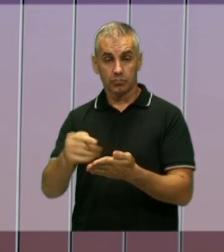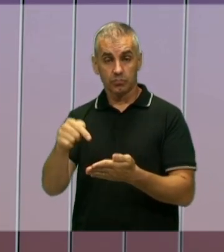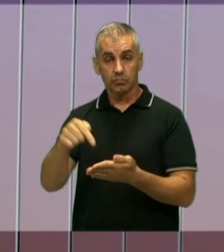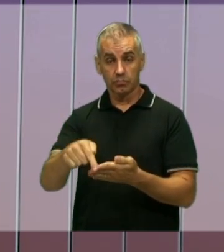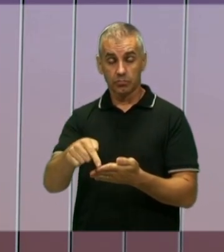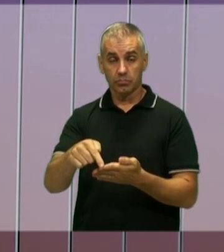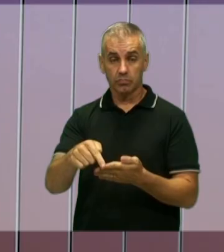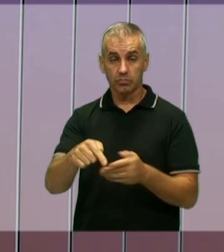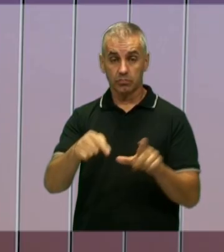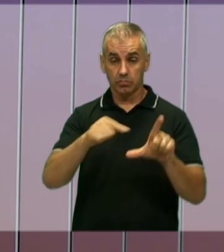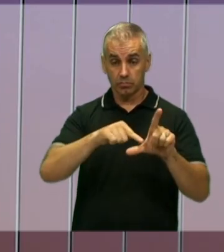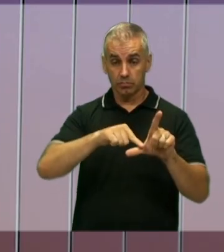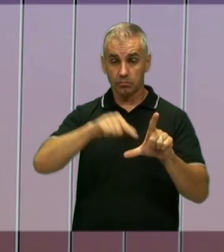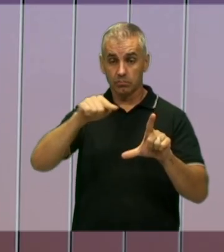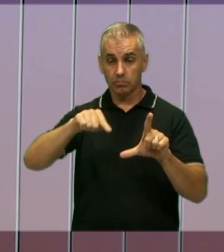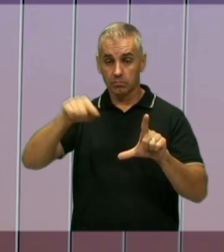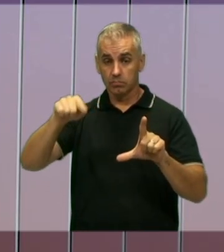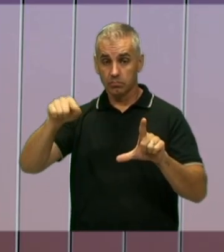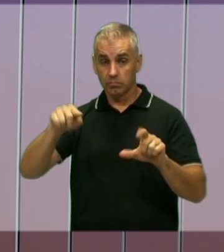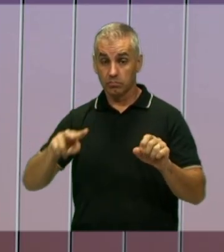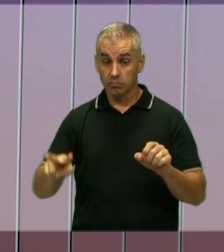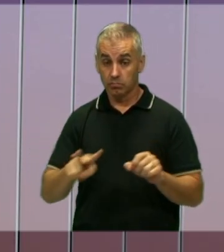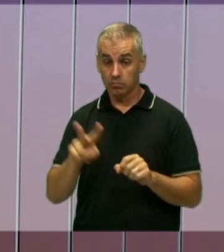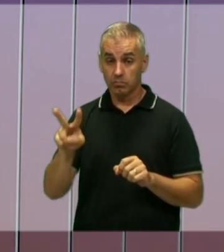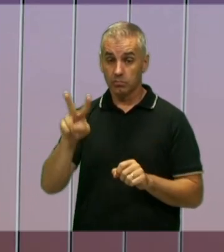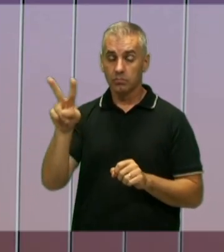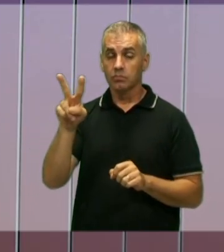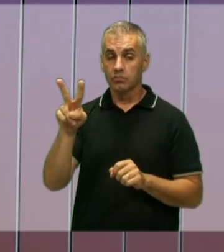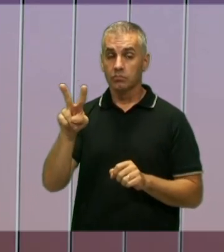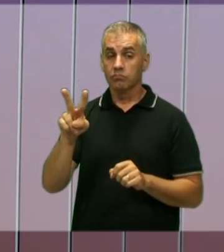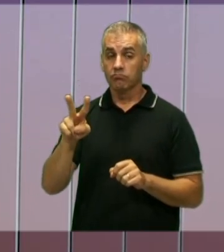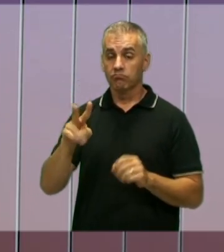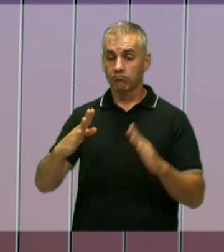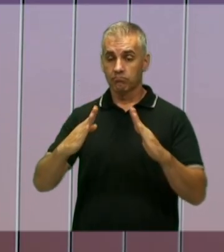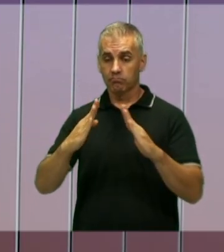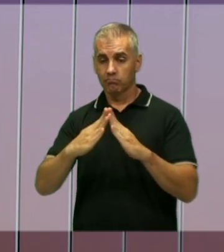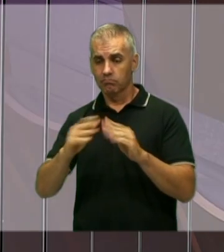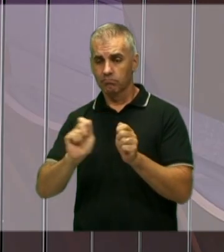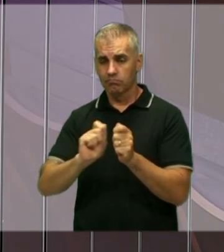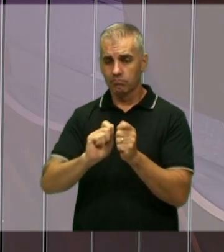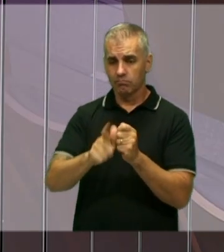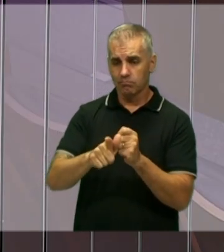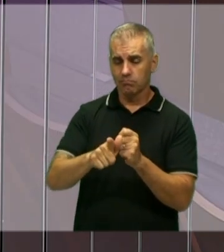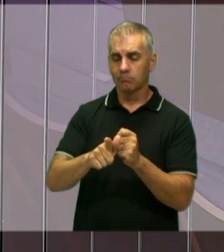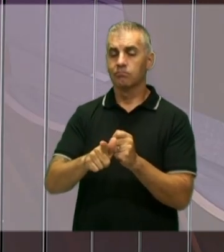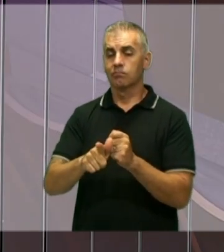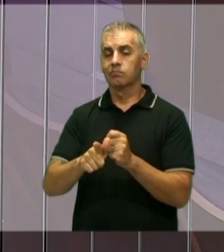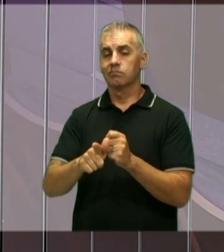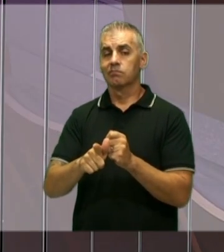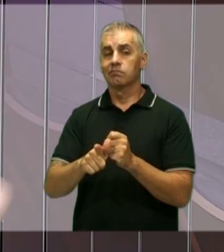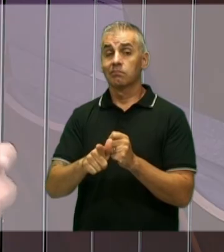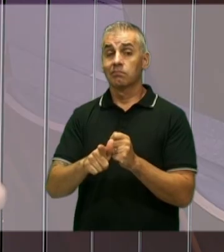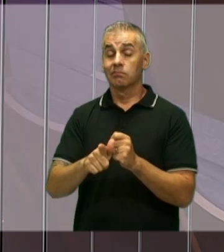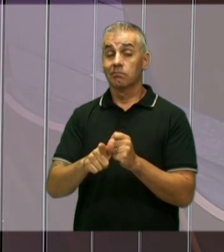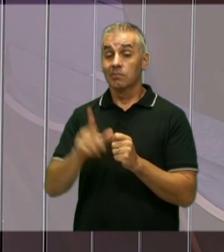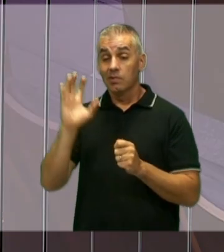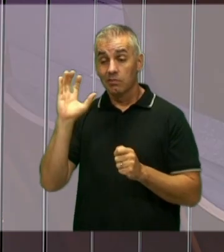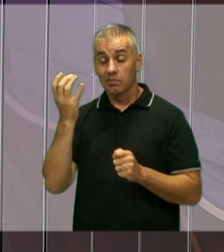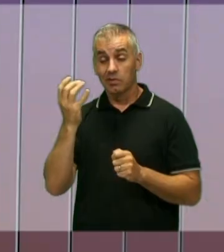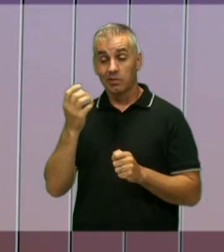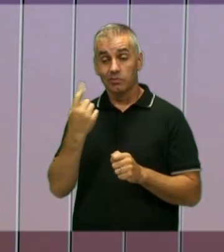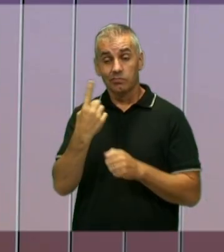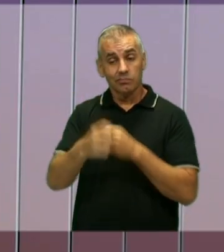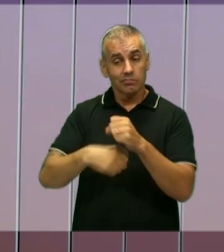Os índices dos valores corrigidos para locação, para moradia, eles acontecem